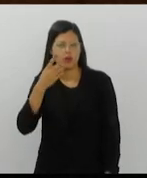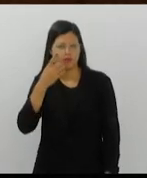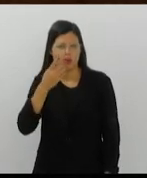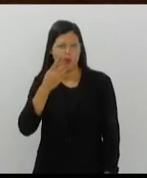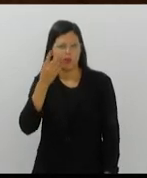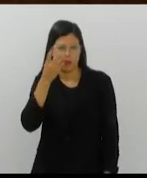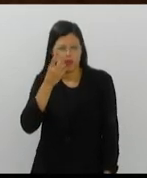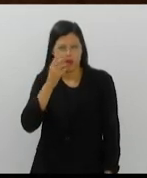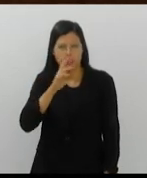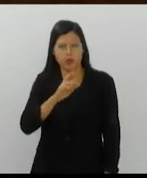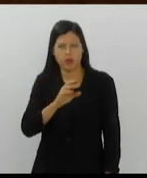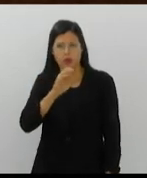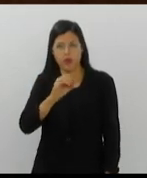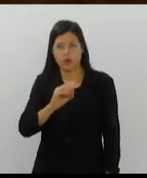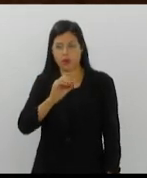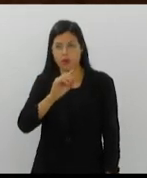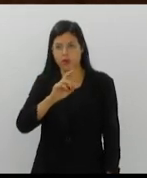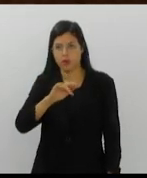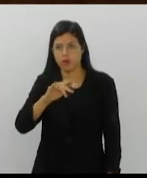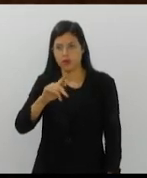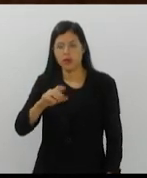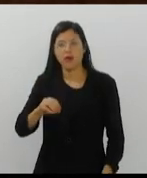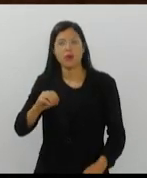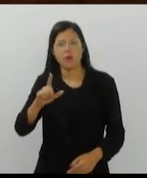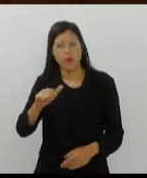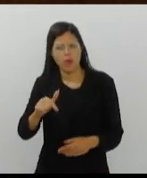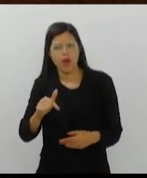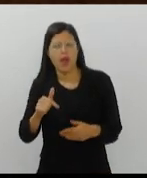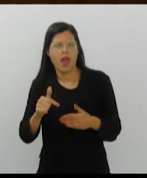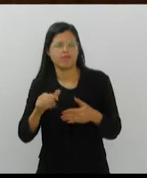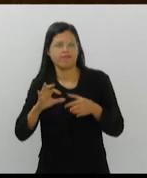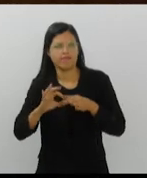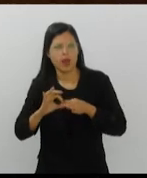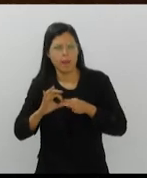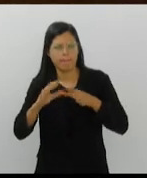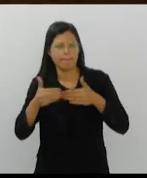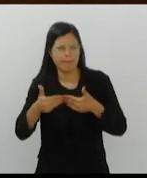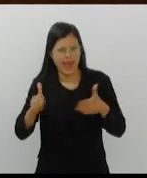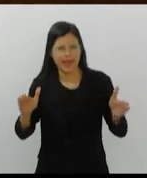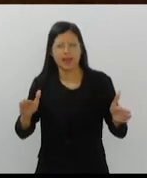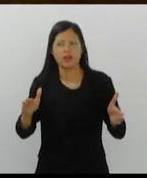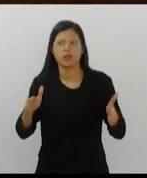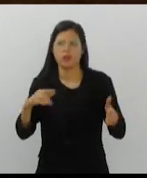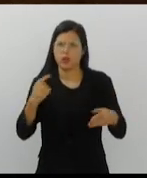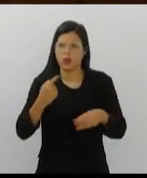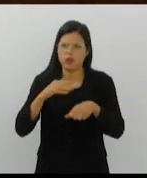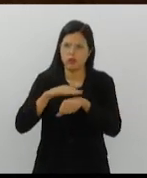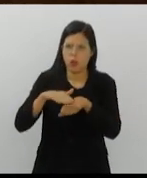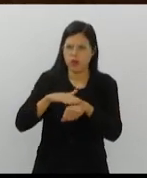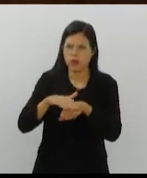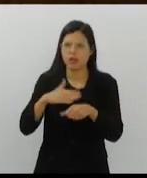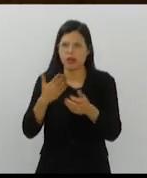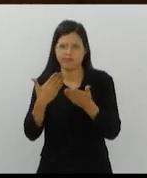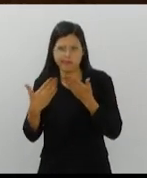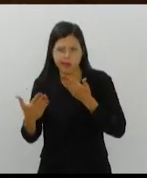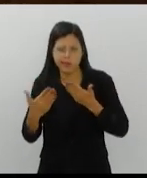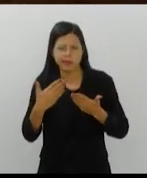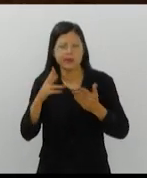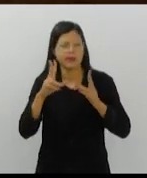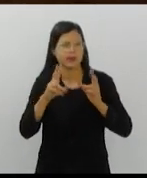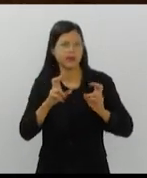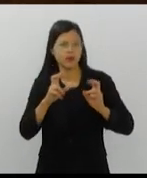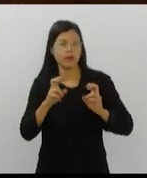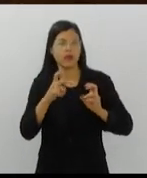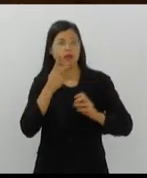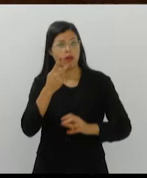solícito. Nós temos conversado muito com Vossa Excelência, né, presidente, em relação a essas situações, e dizer que o presidente